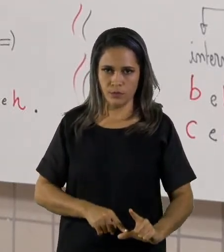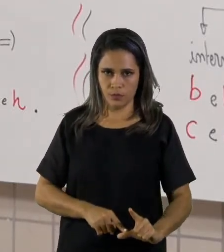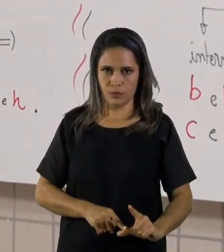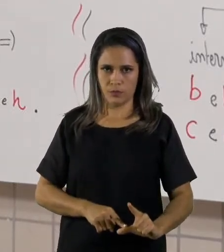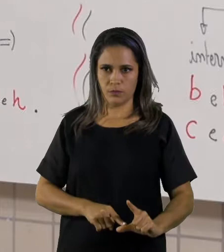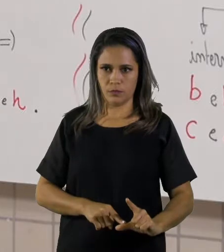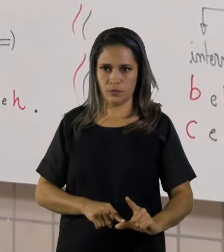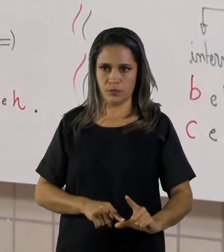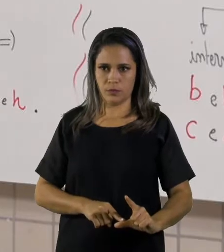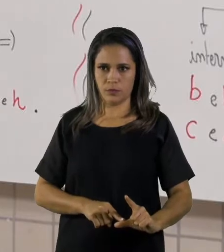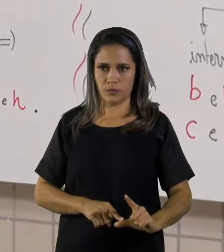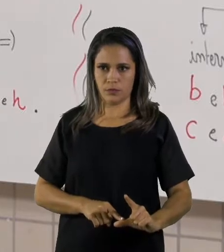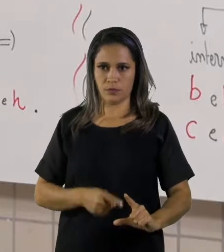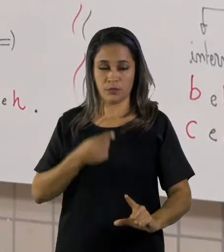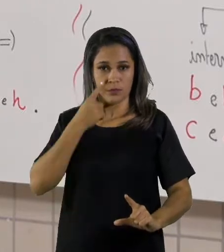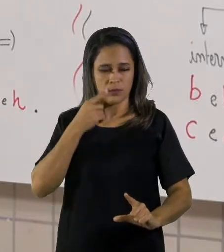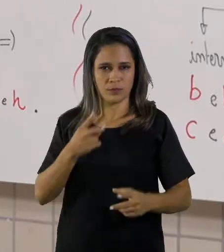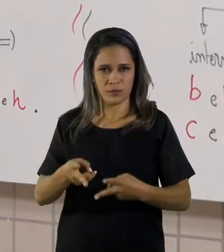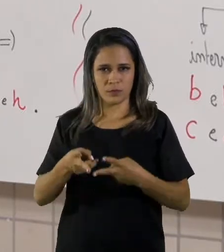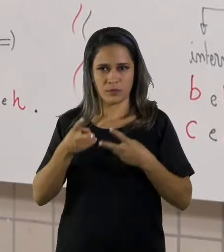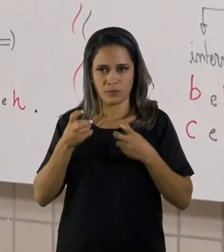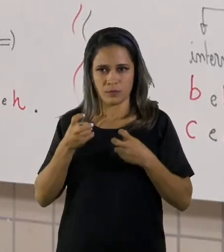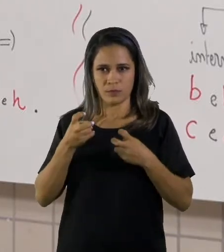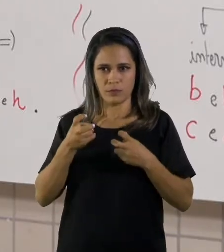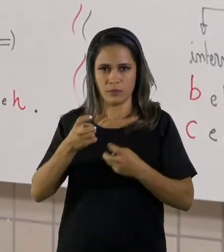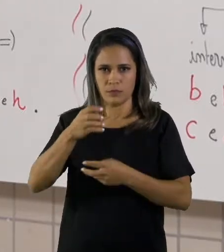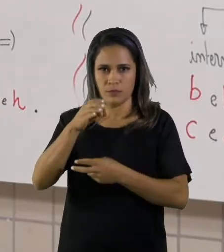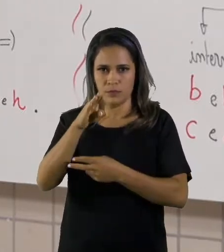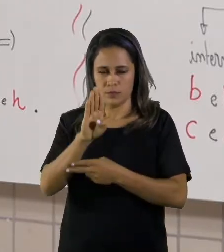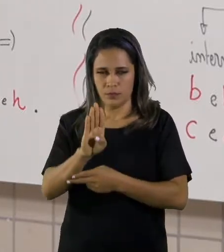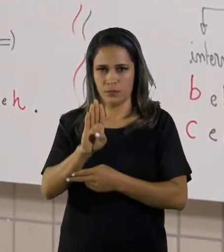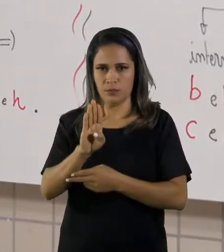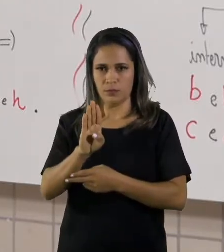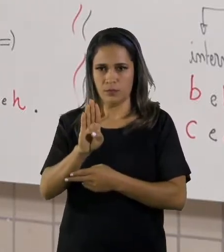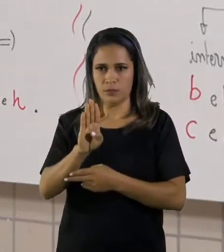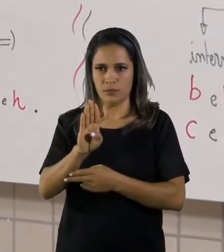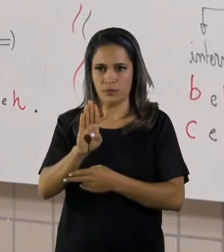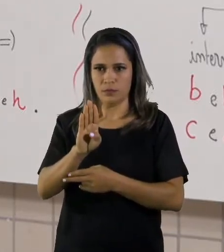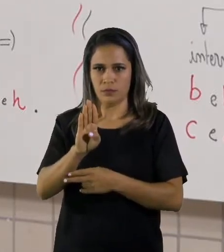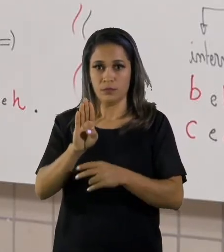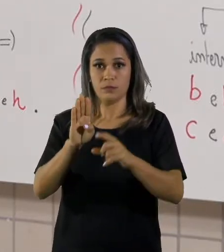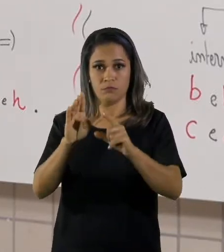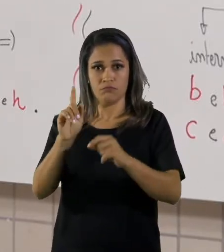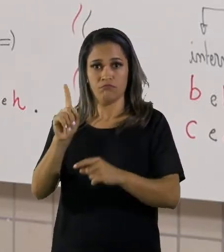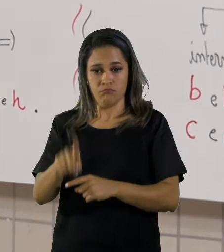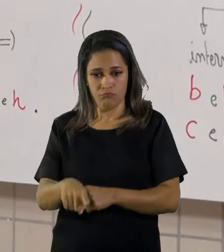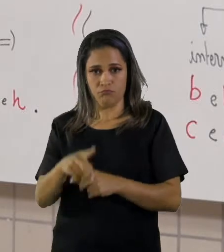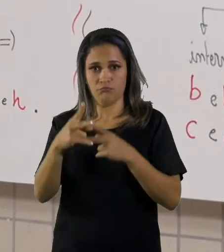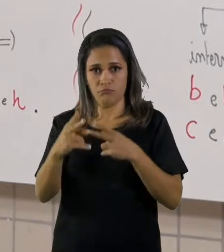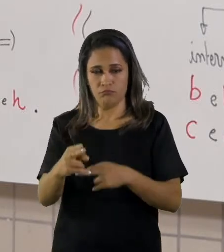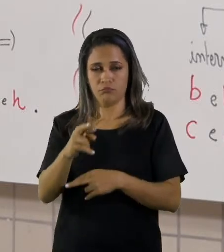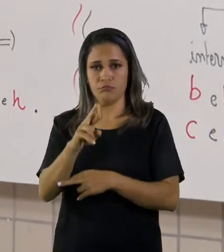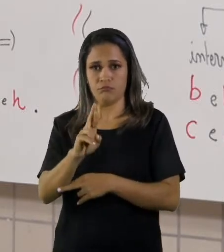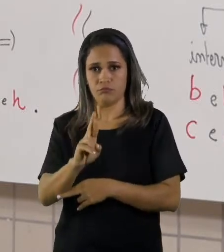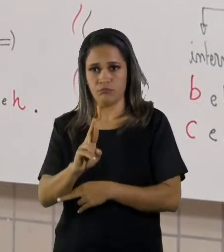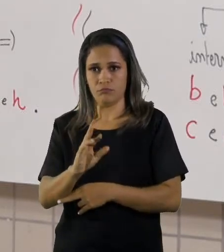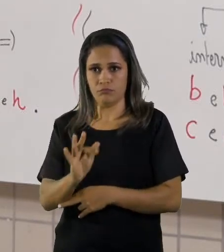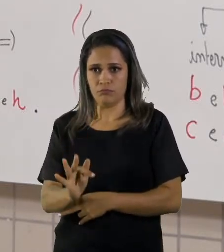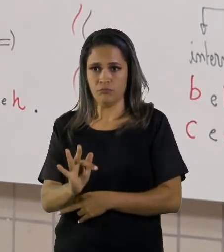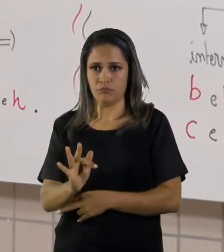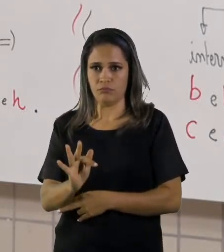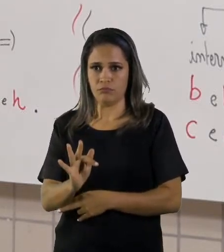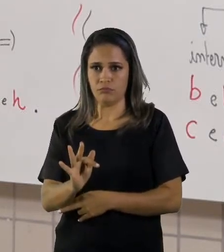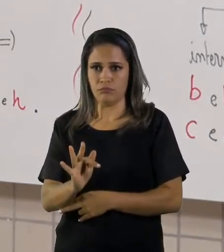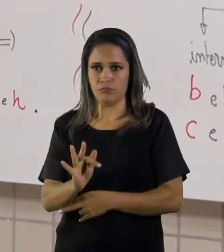deslocamento. E você vai perceber que o ângulo B é correspondente ao ângulo F, o que garante